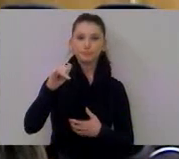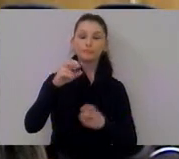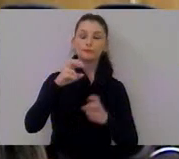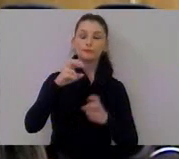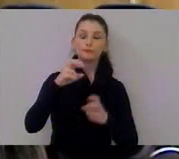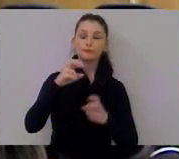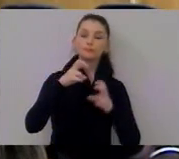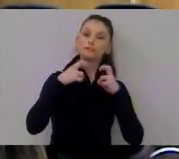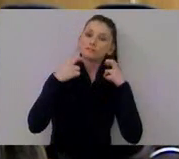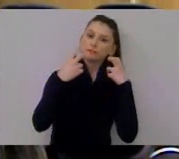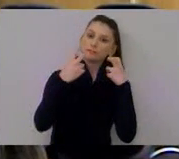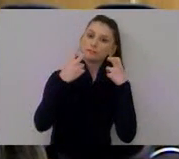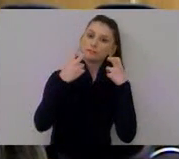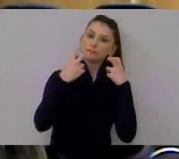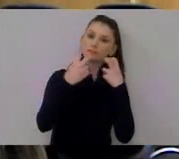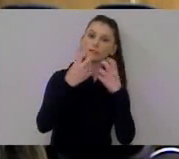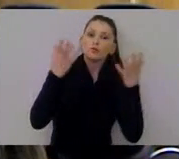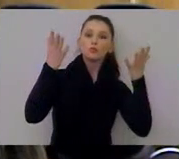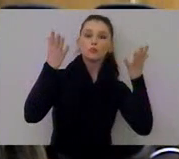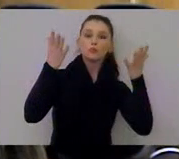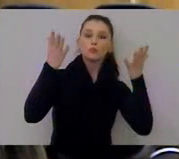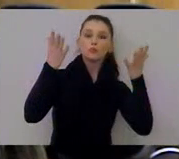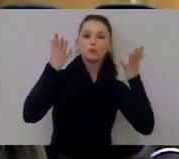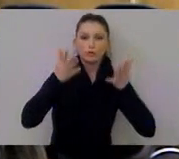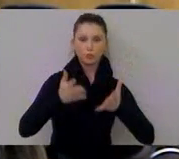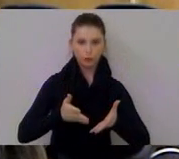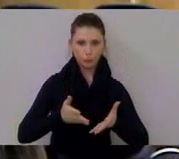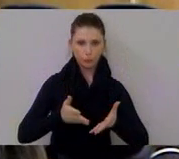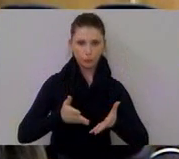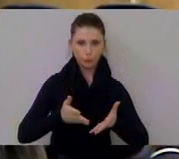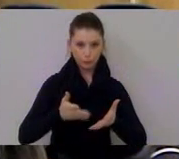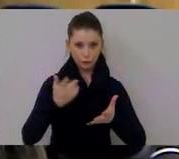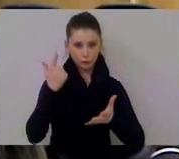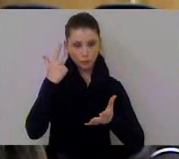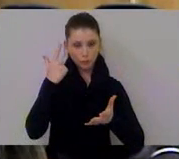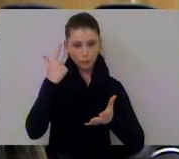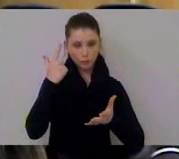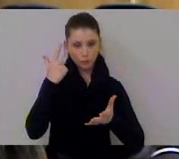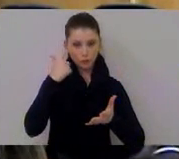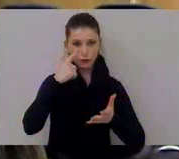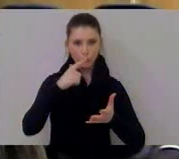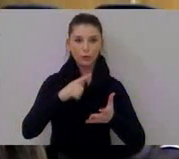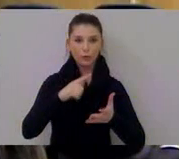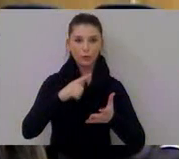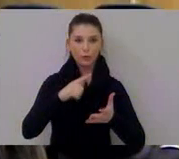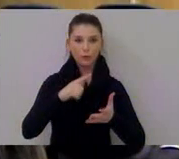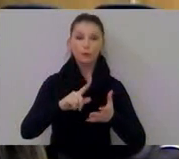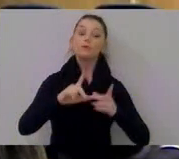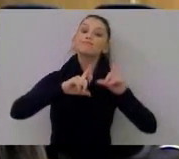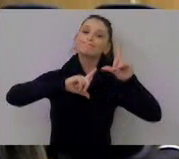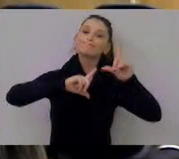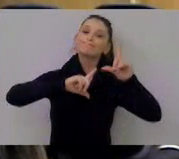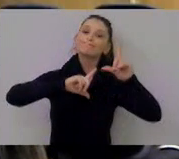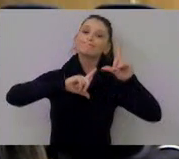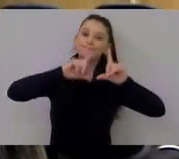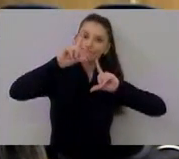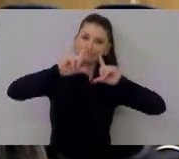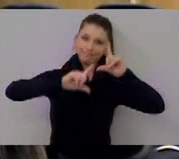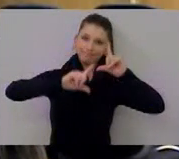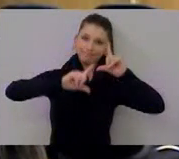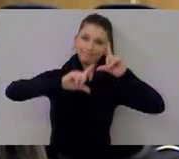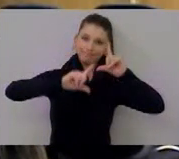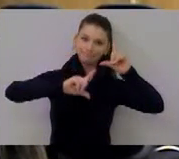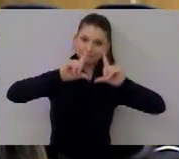hoje está novamente sendo transmitida ao vivo pela TVA